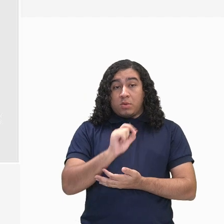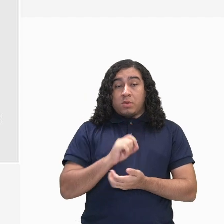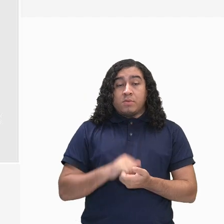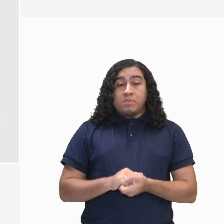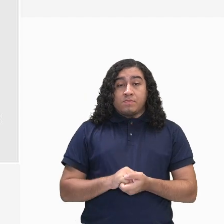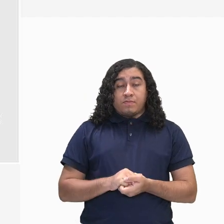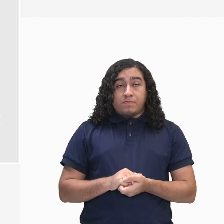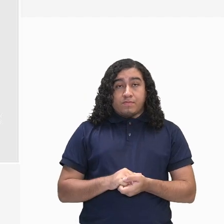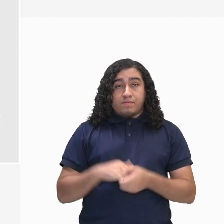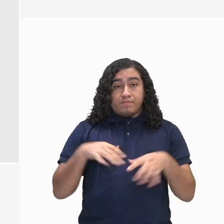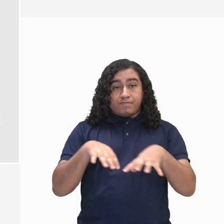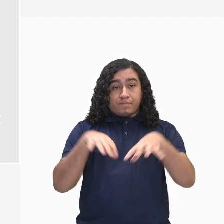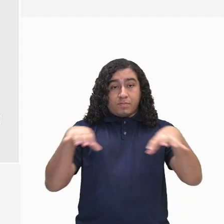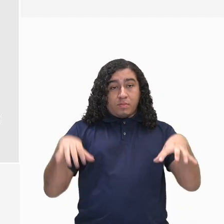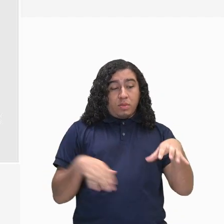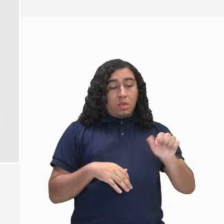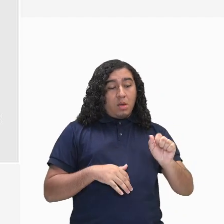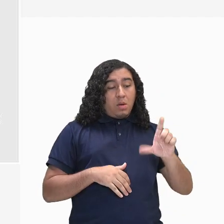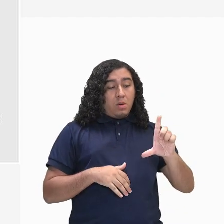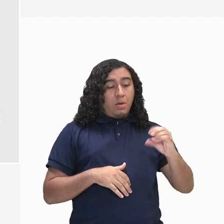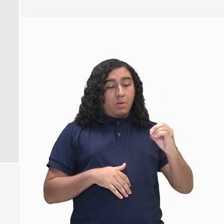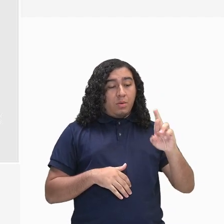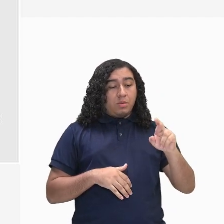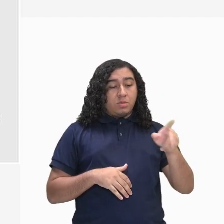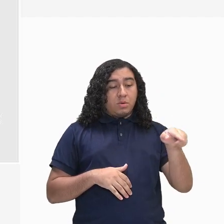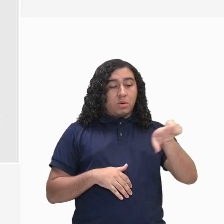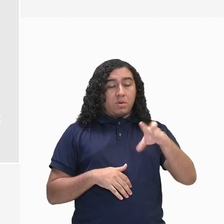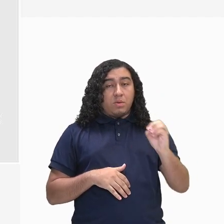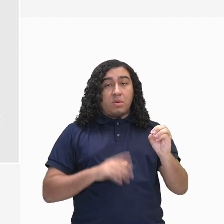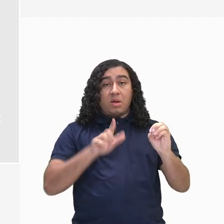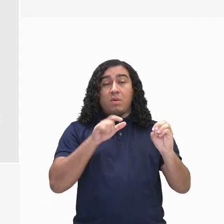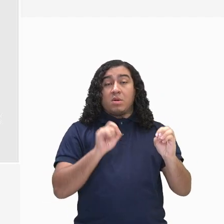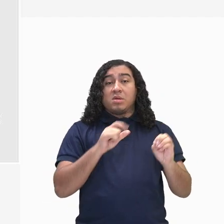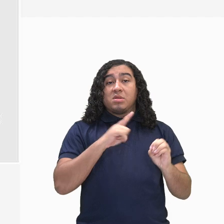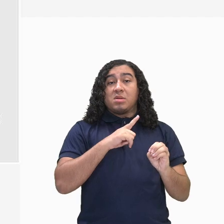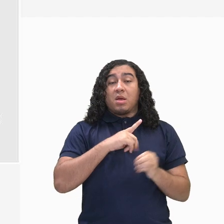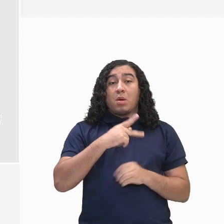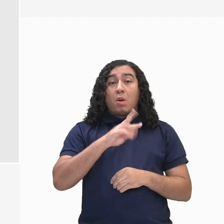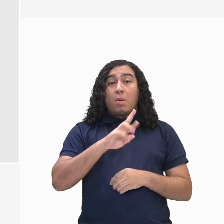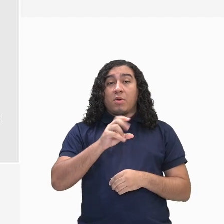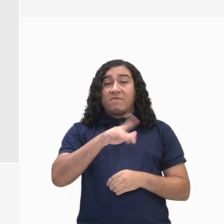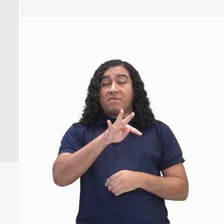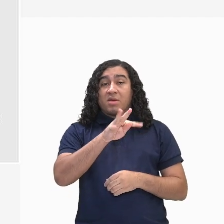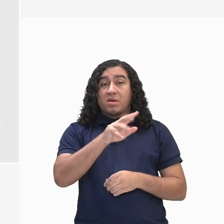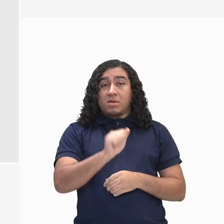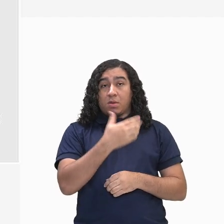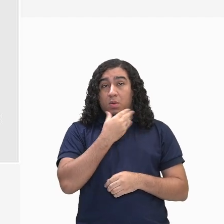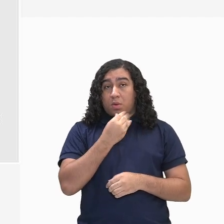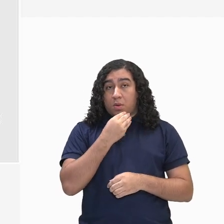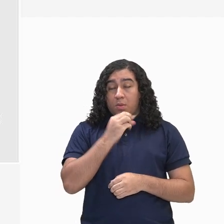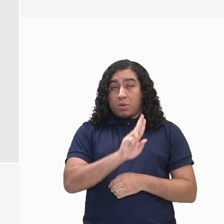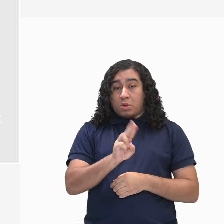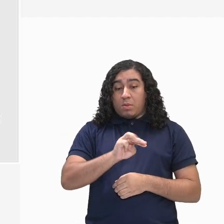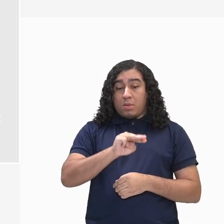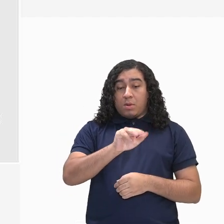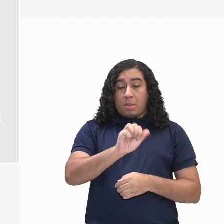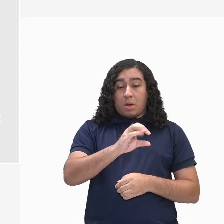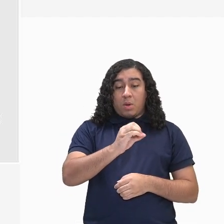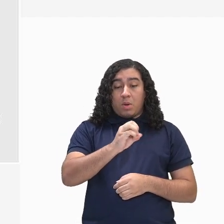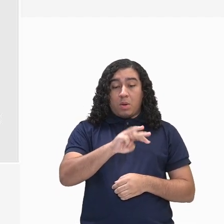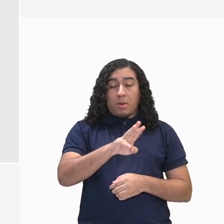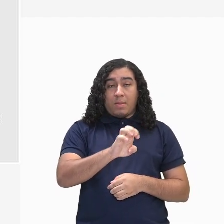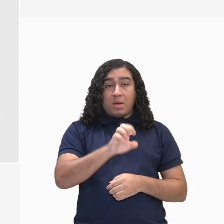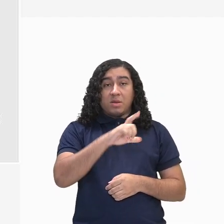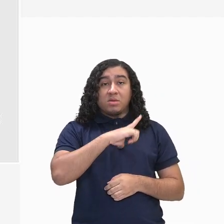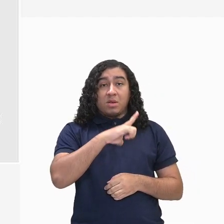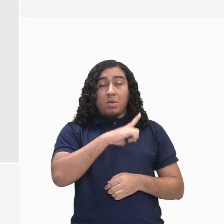no islamismo. É um livro que foi revelado ao profeta Maomé. Né? O anjo de Deus, né? O anjo de